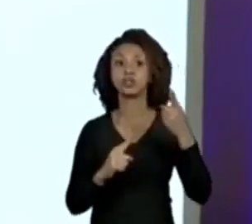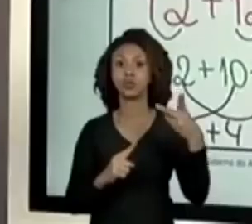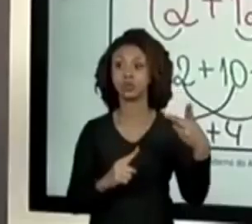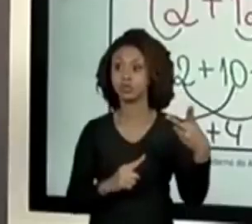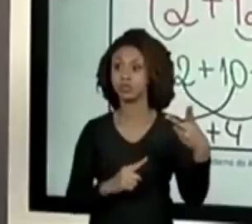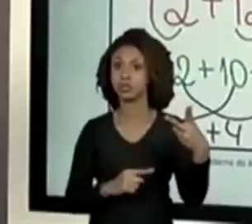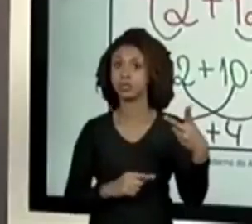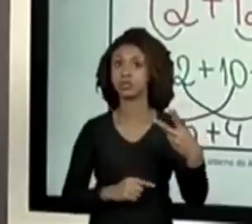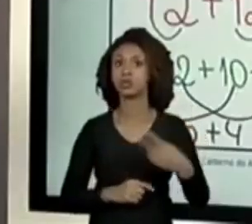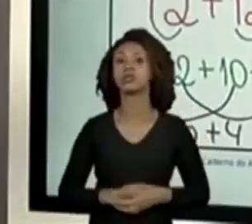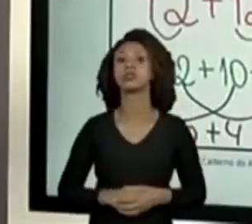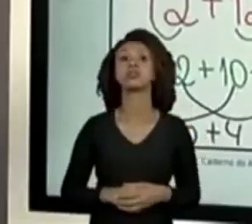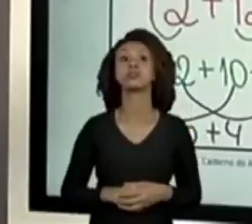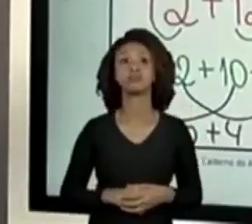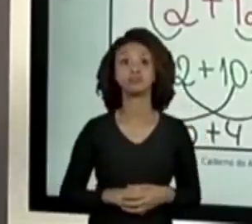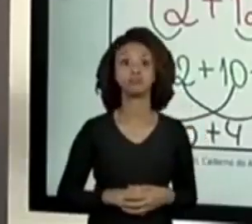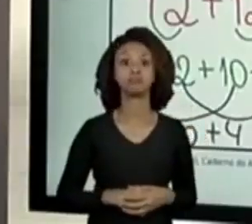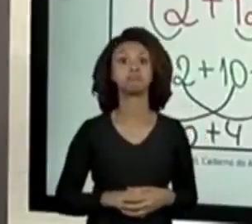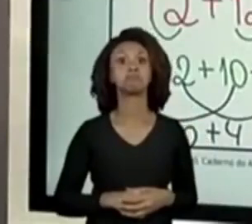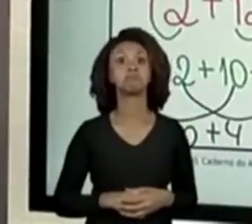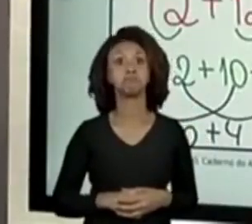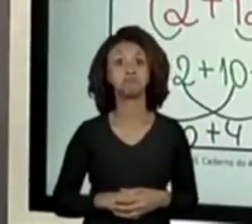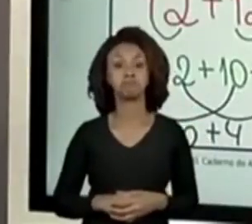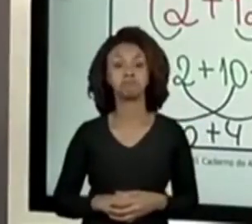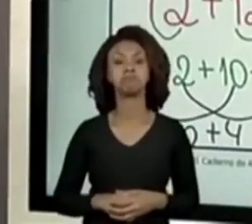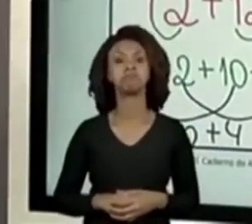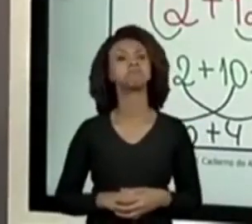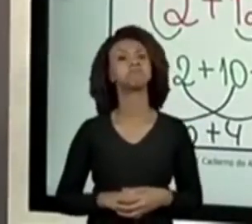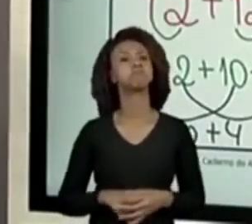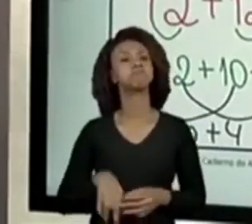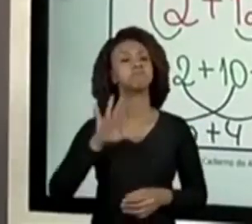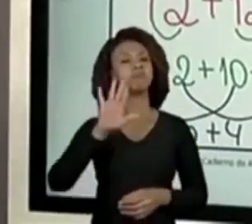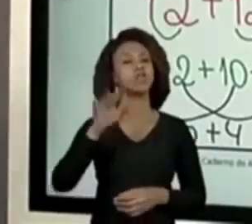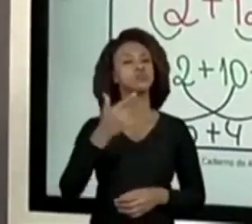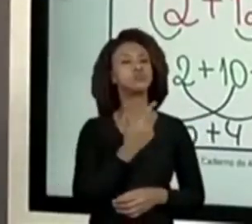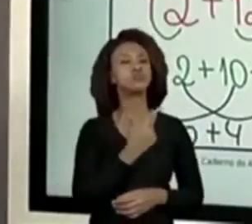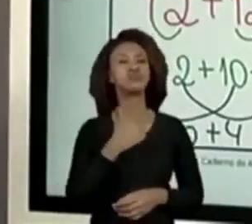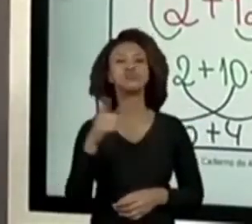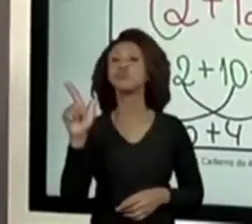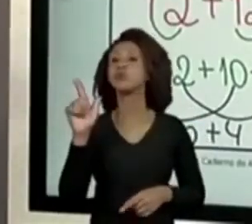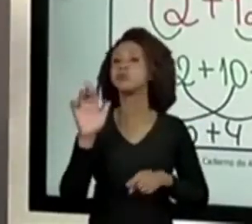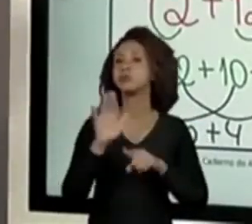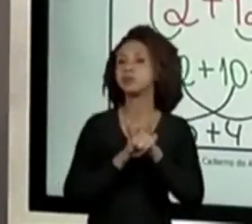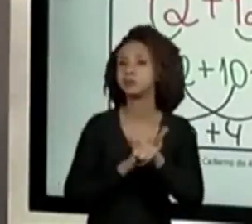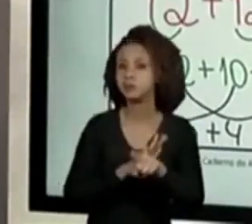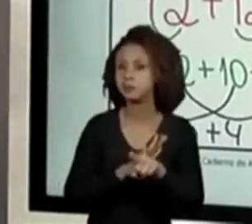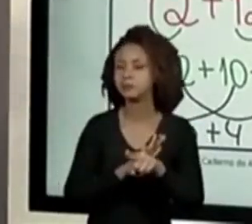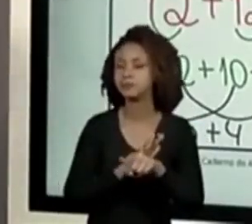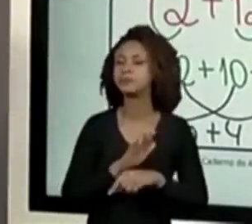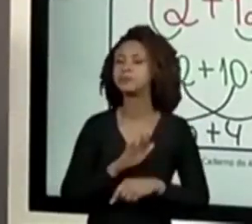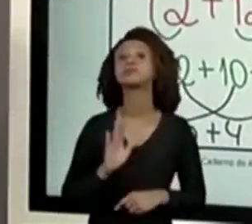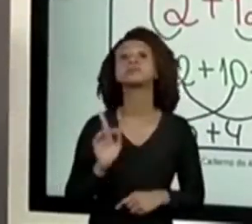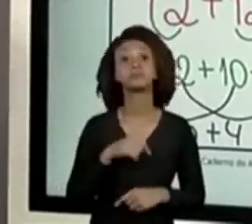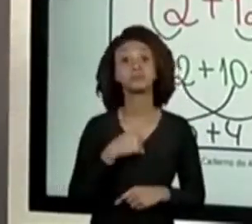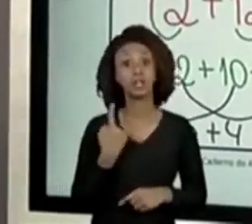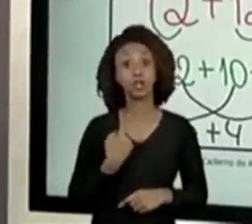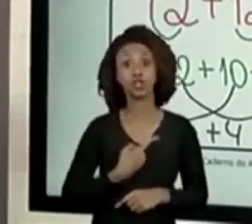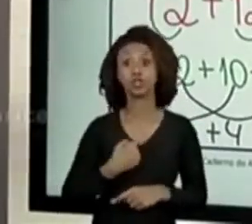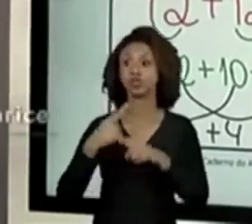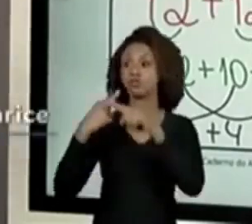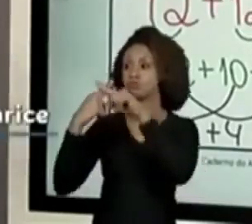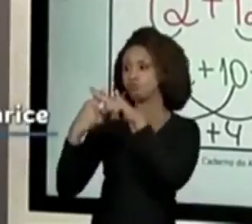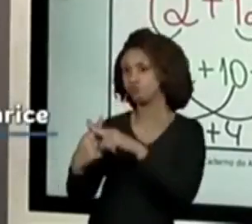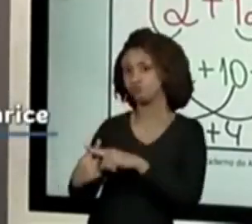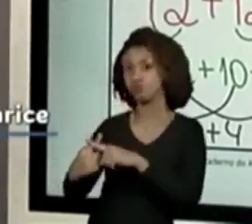Duas dúzias vezes 12. Mas eu tenho uma outra pergunta para vocês. Porque a gente utilizou uma multiplicação